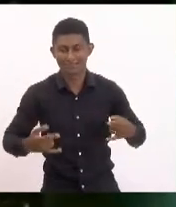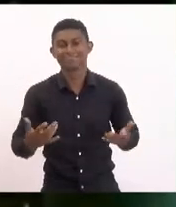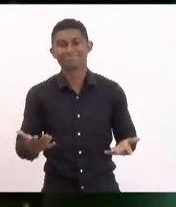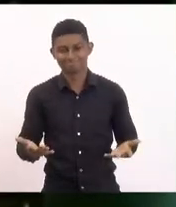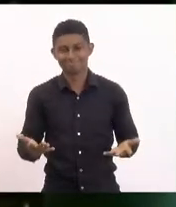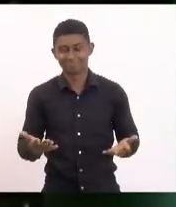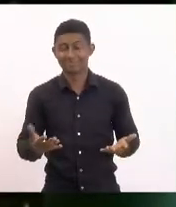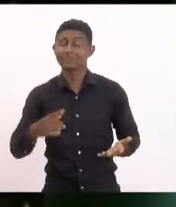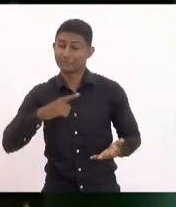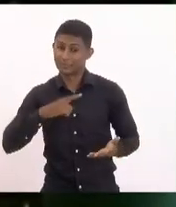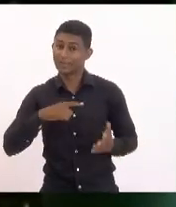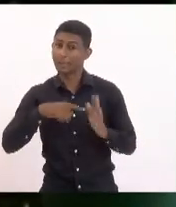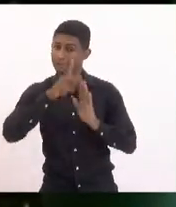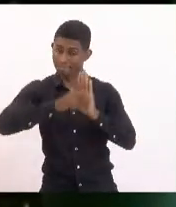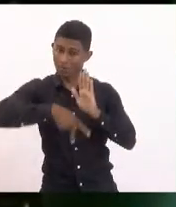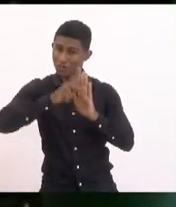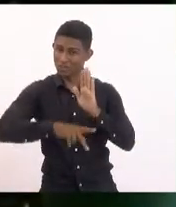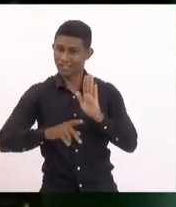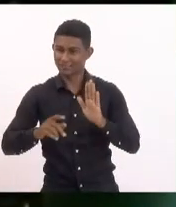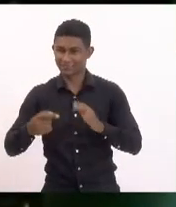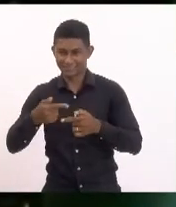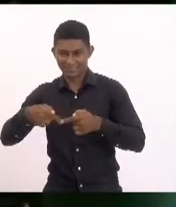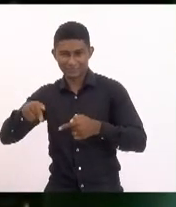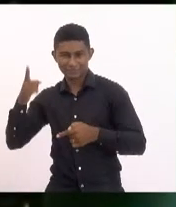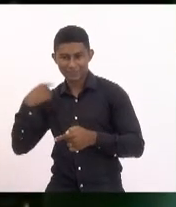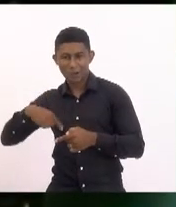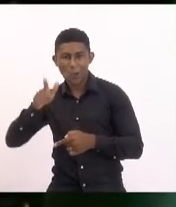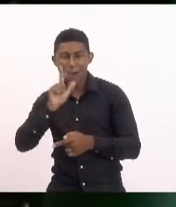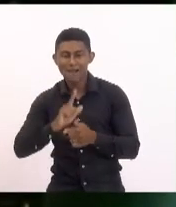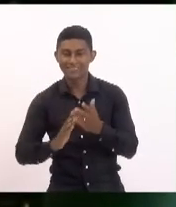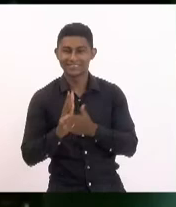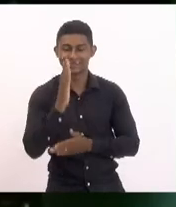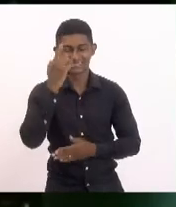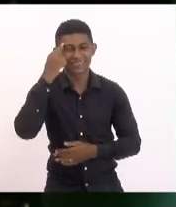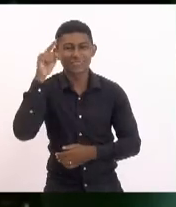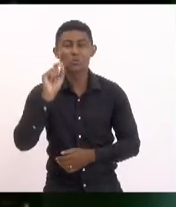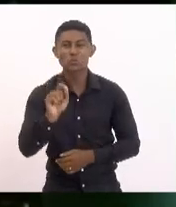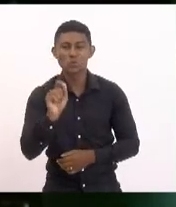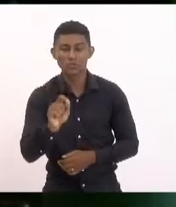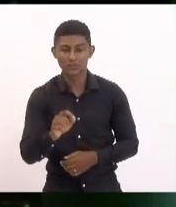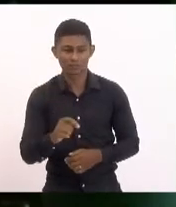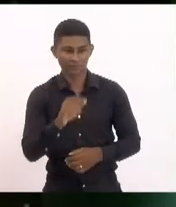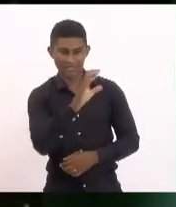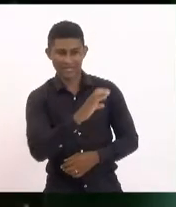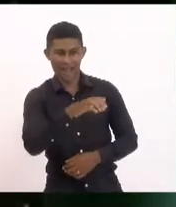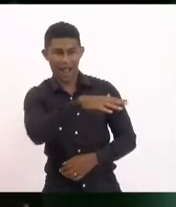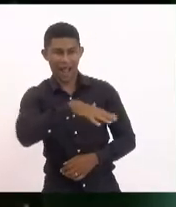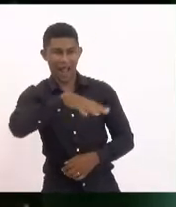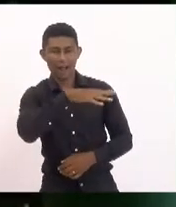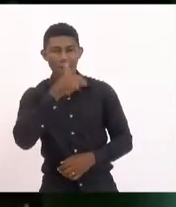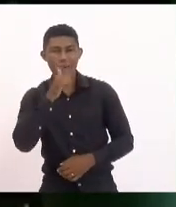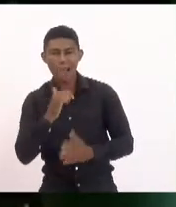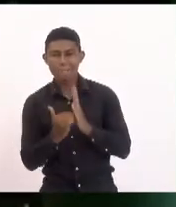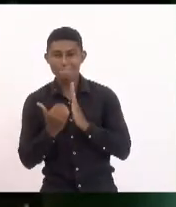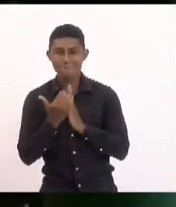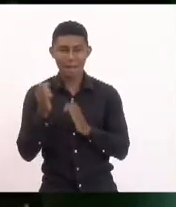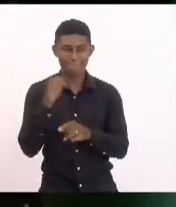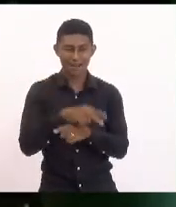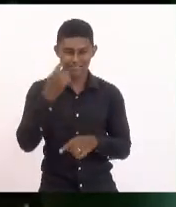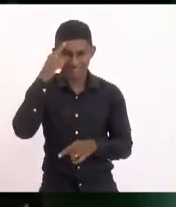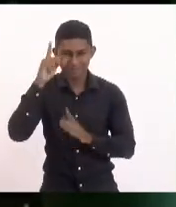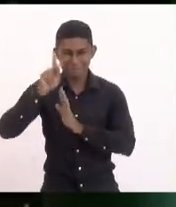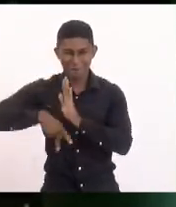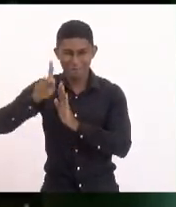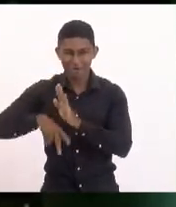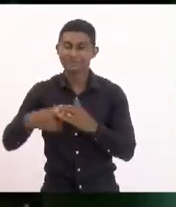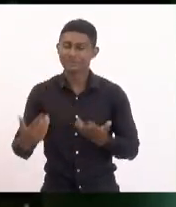aprovamos essa semana, inclusive, trazendo reconhecimento de mulheres na ciência. Então, são desses lugares, né, Tia Ju, que temos